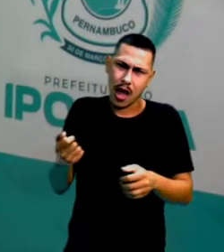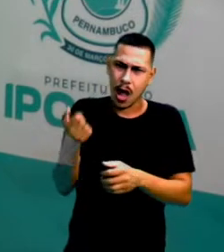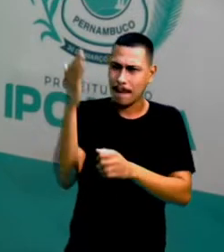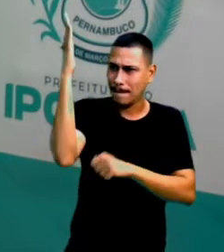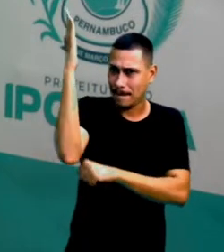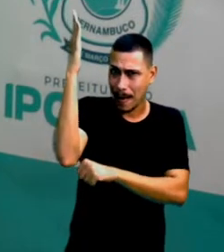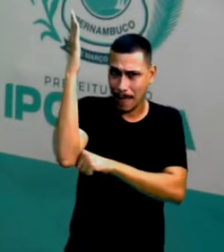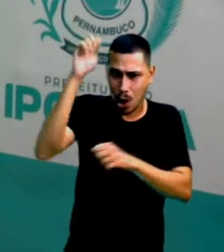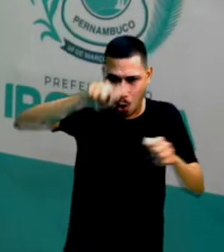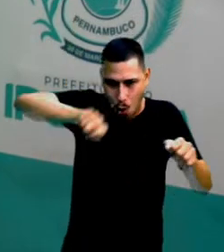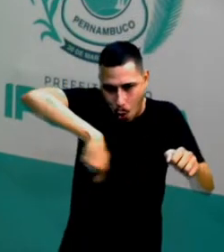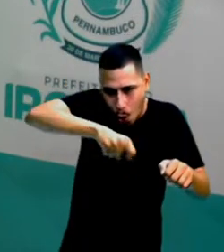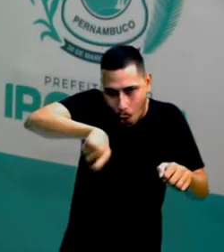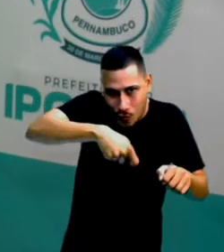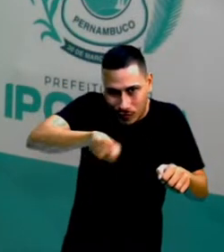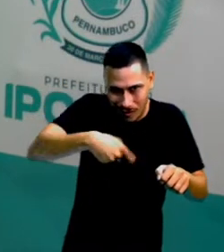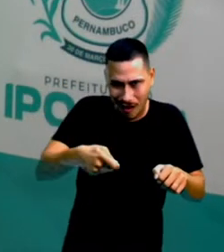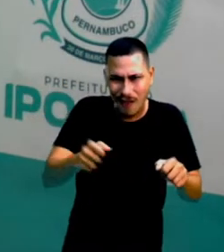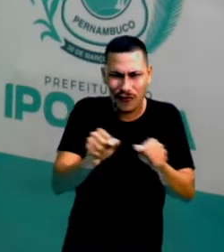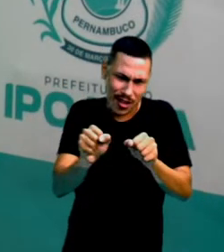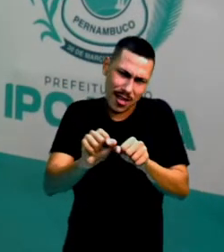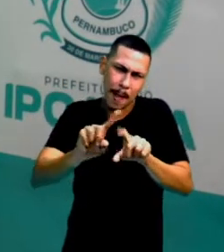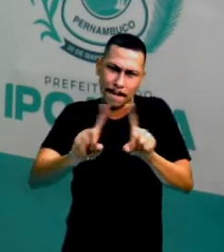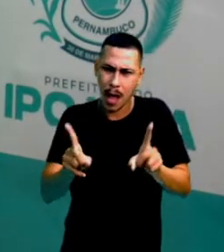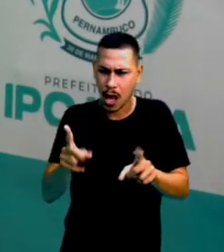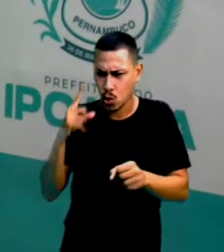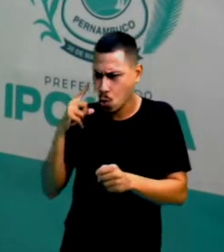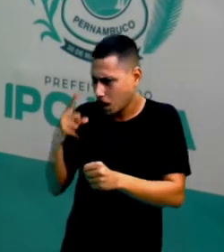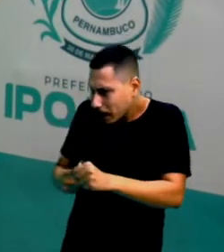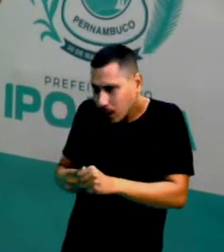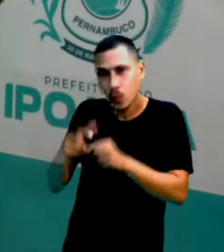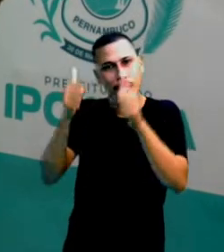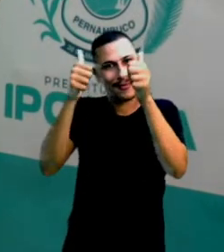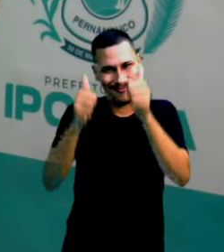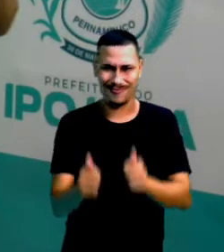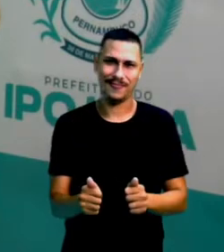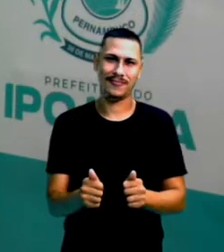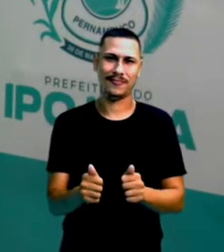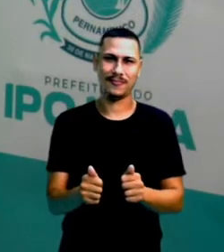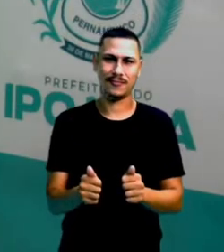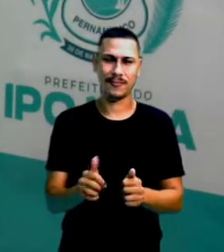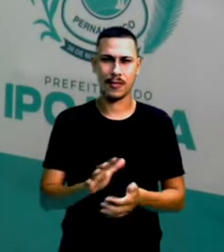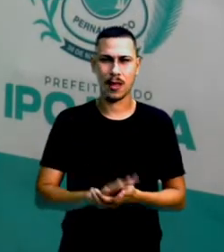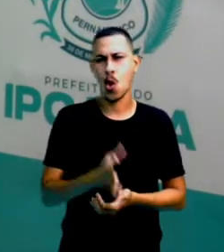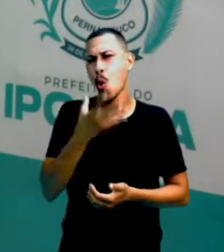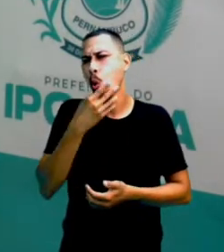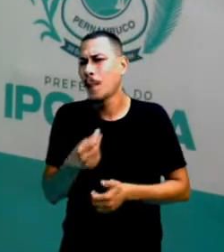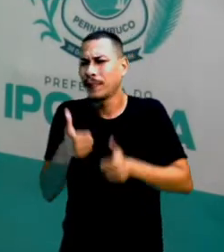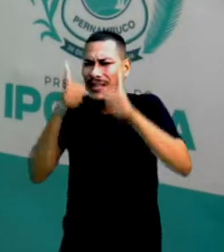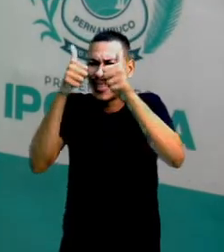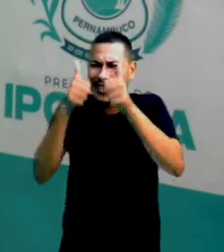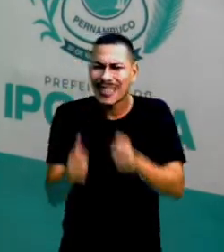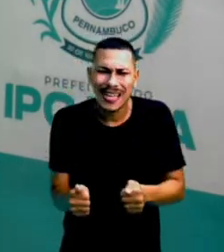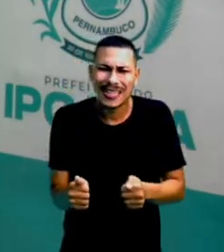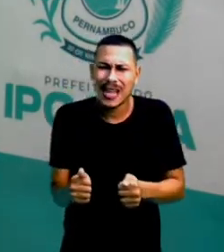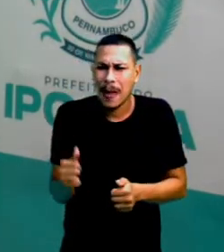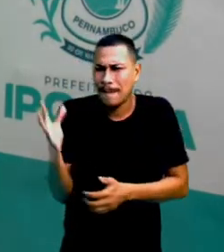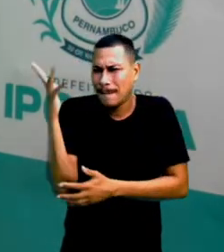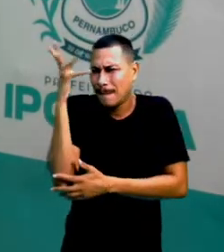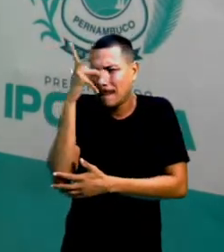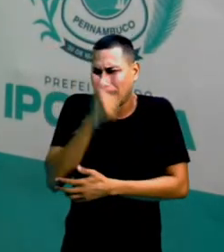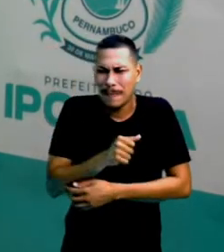Livre, na infância dele. Mas descobriram que ele é um artista. E é um artista fantástico, um